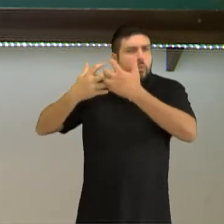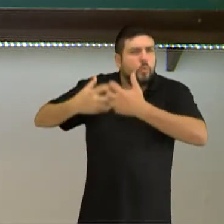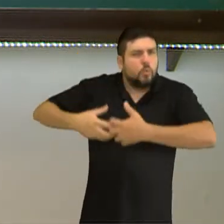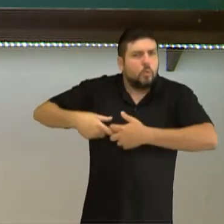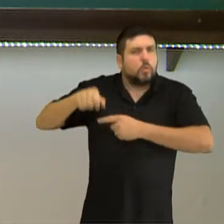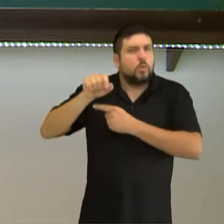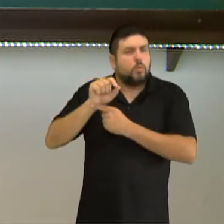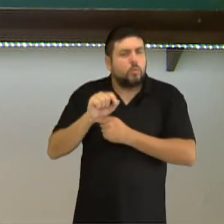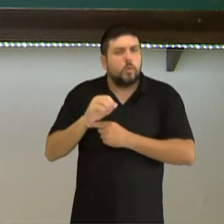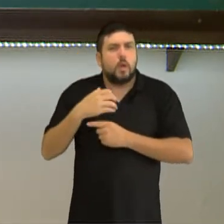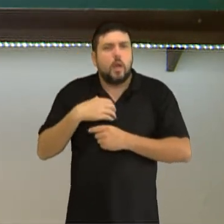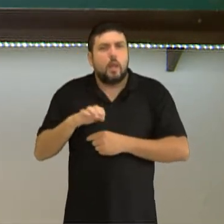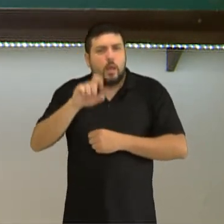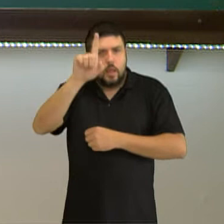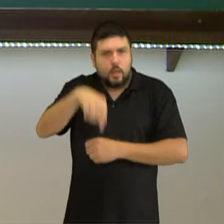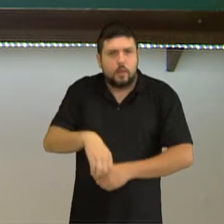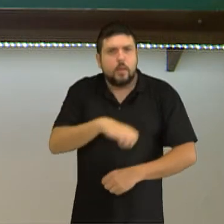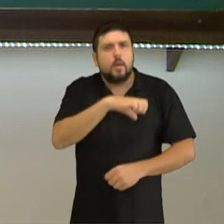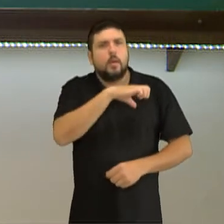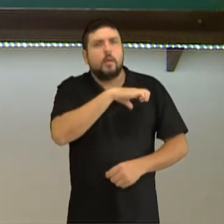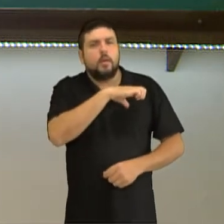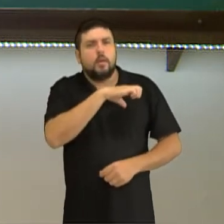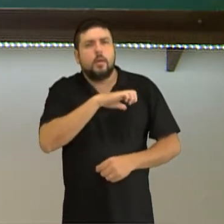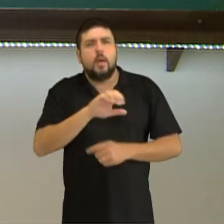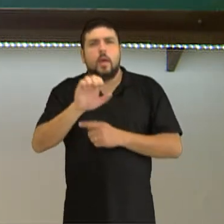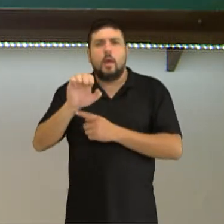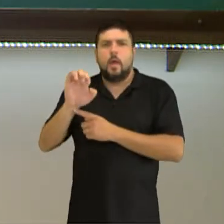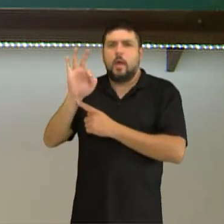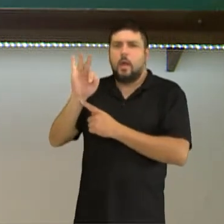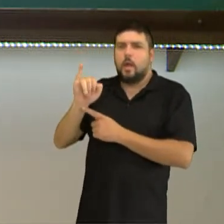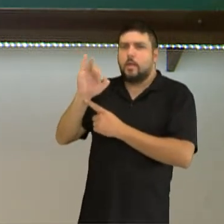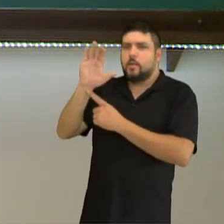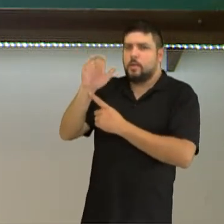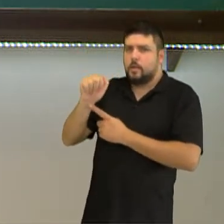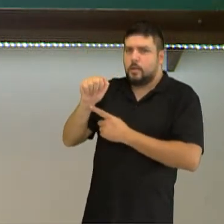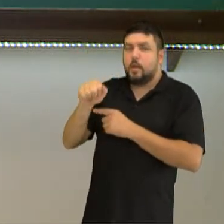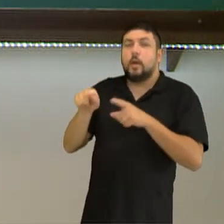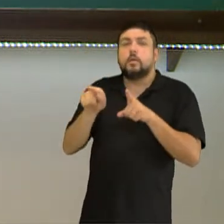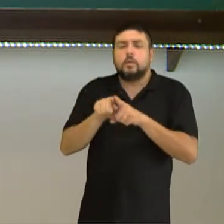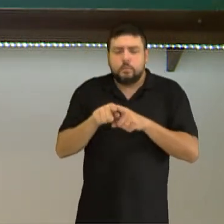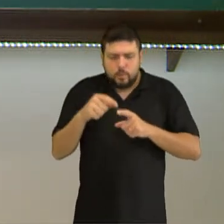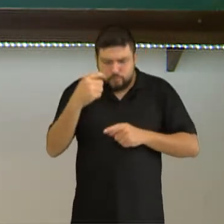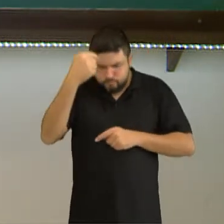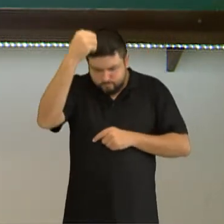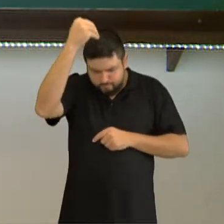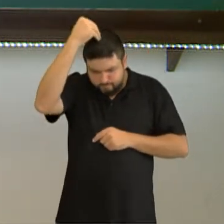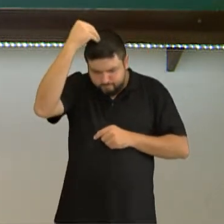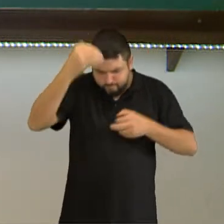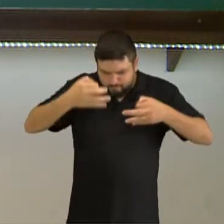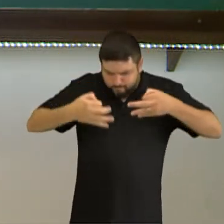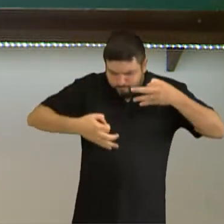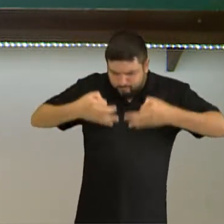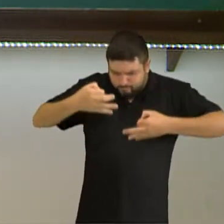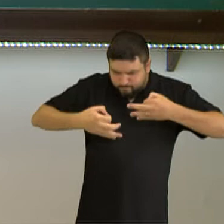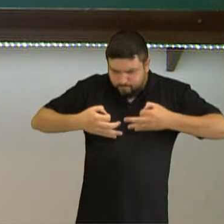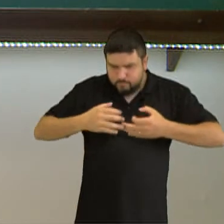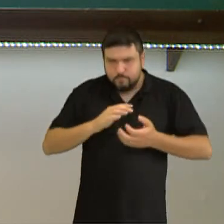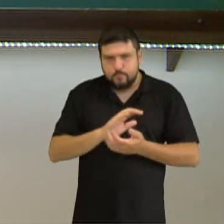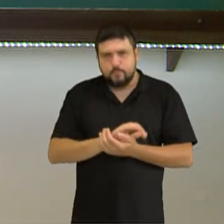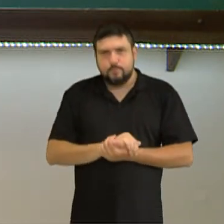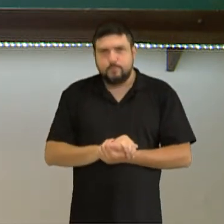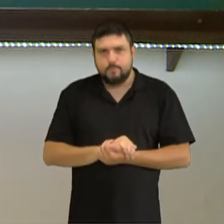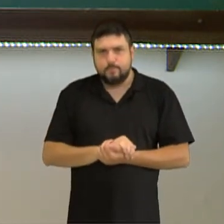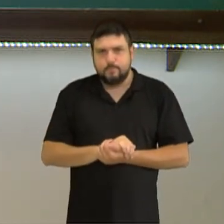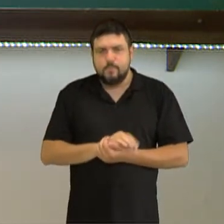reflexões, pensamentos éticos e o seu julgamento em cima de cada decisão.